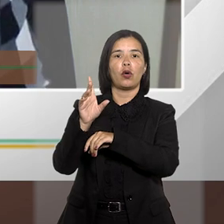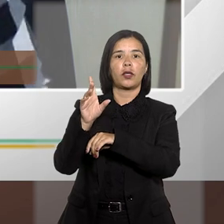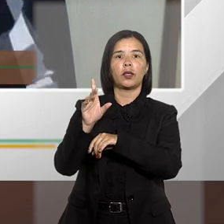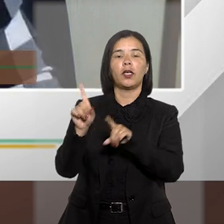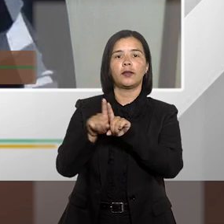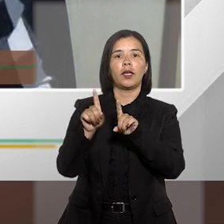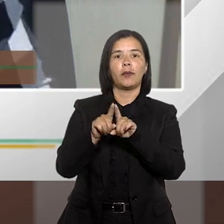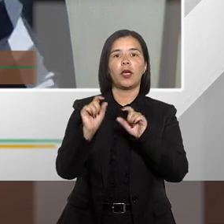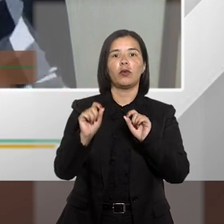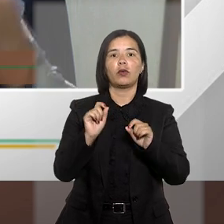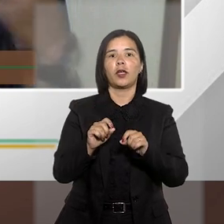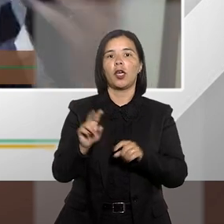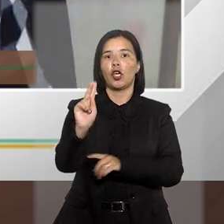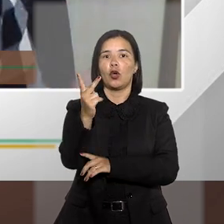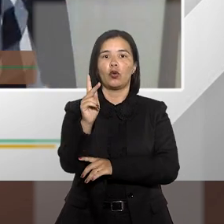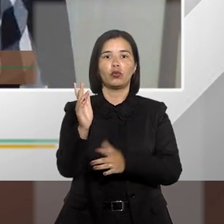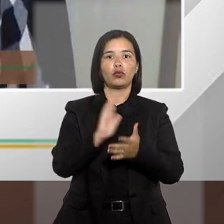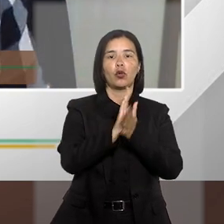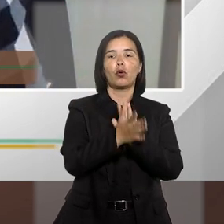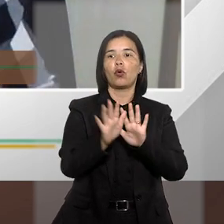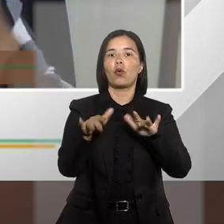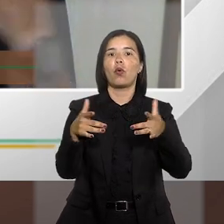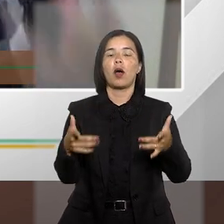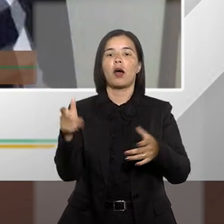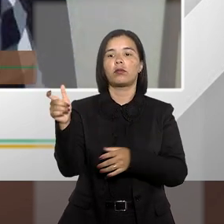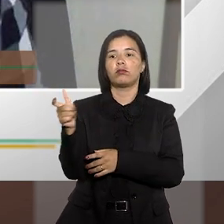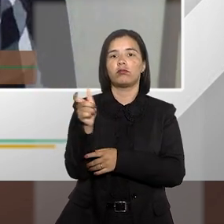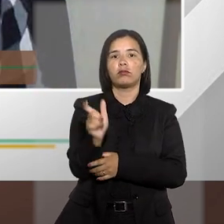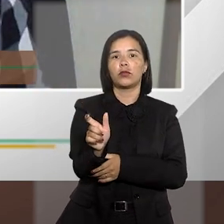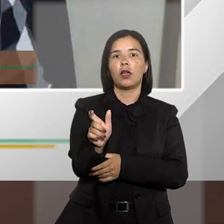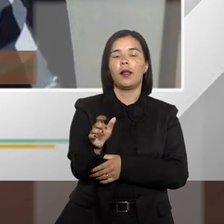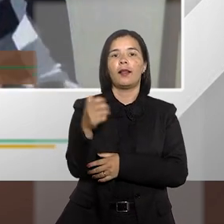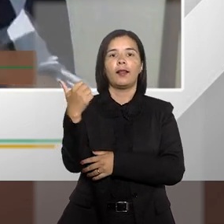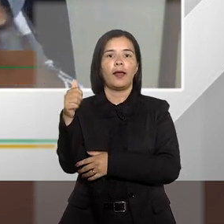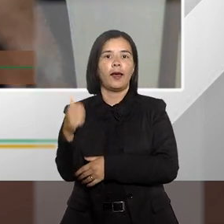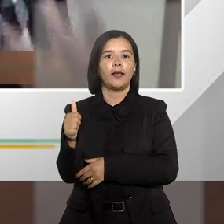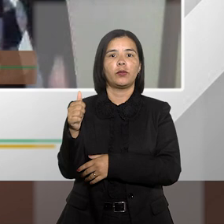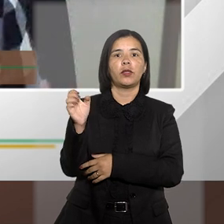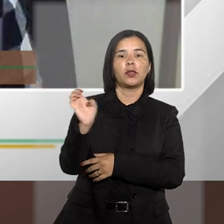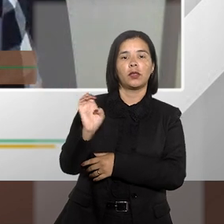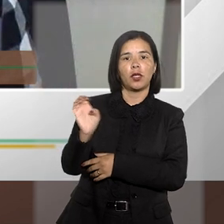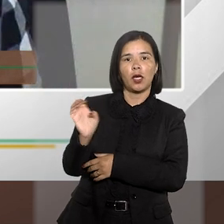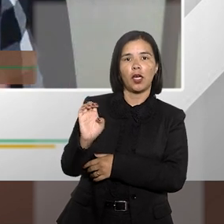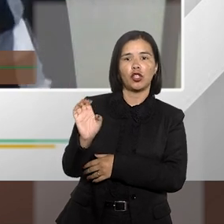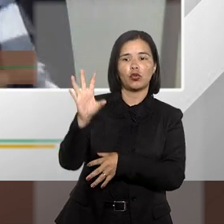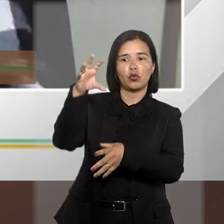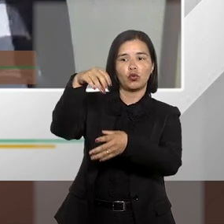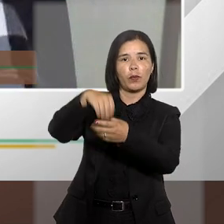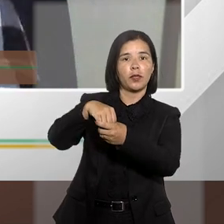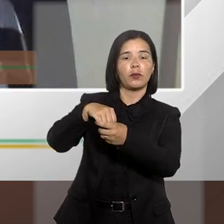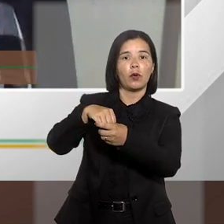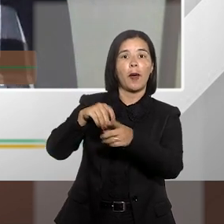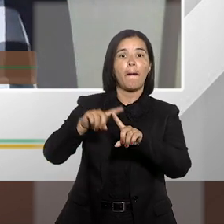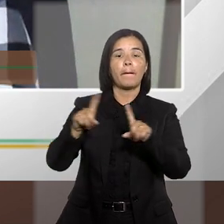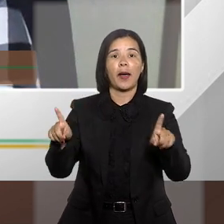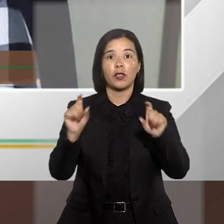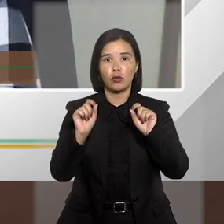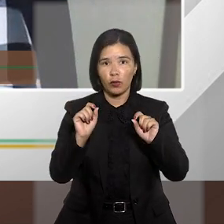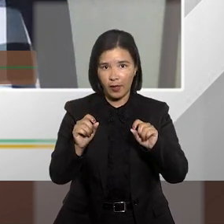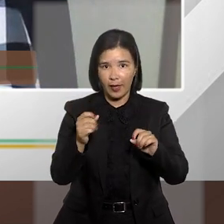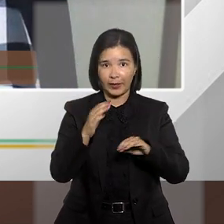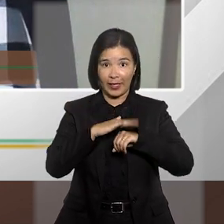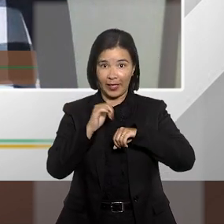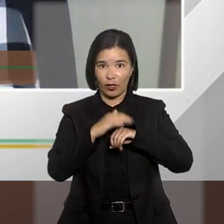homotransfobia. Homo, porque você vai enquadrar pessoas bissexuais, lésbicas, gays, no mesmo bojo, mas eu quero deixar aqui